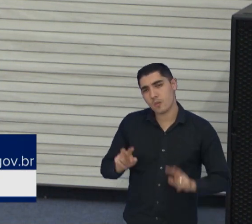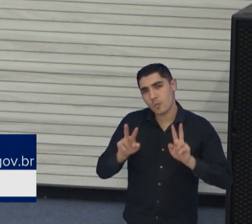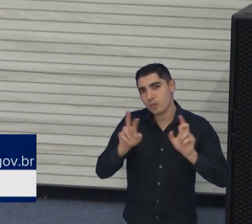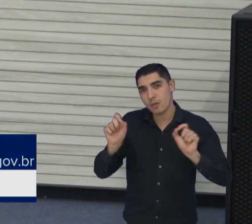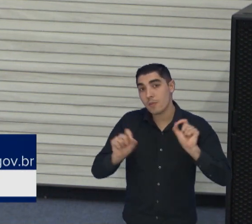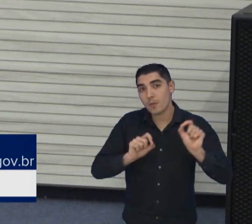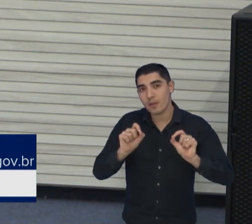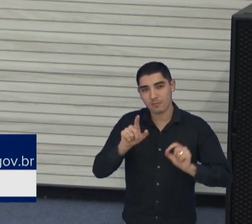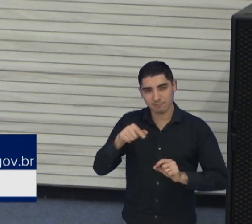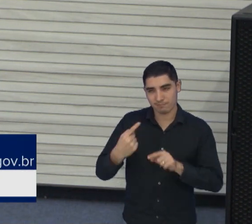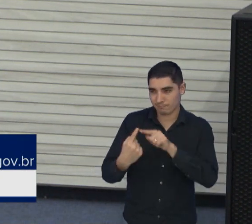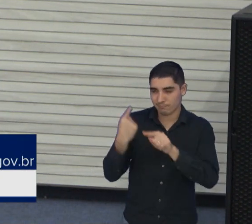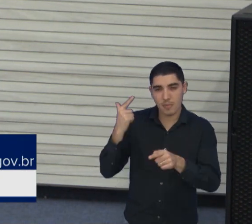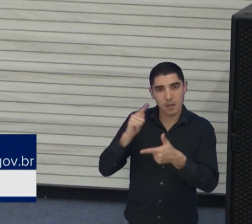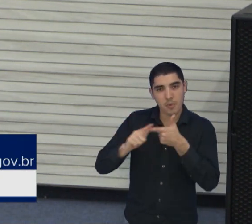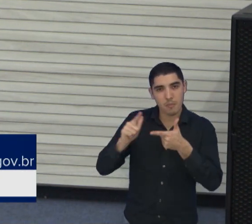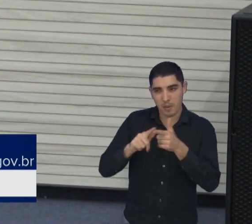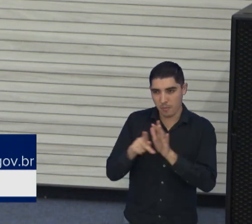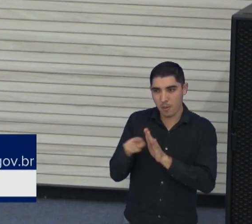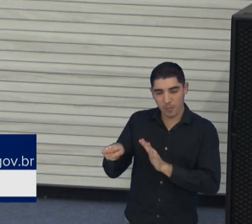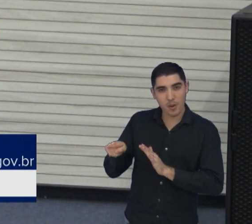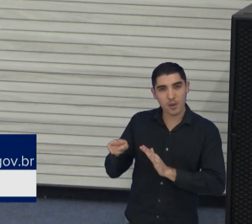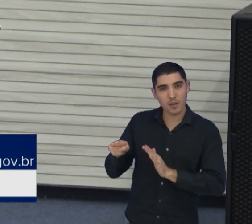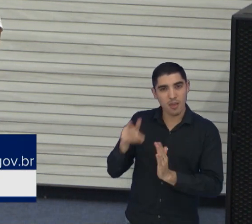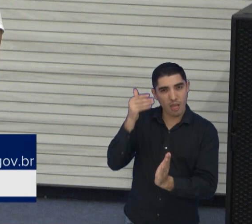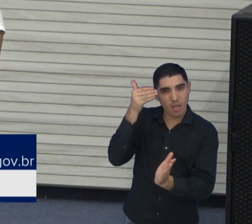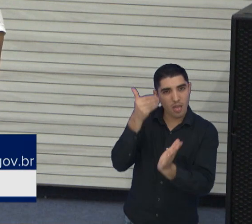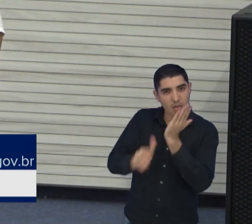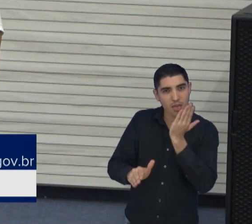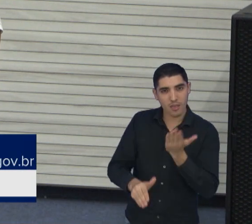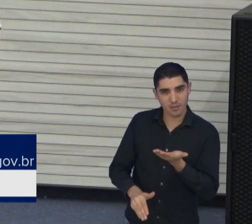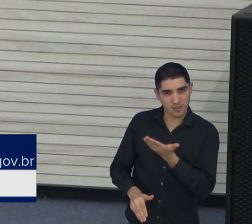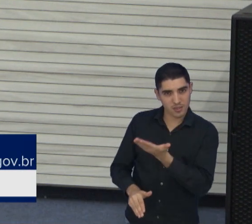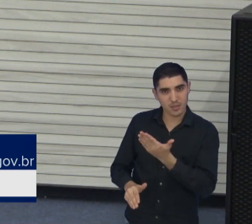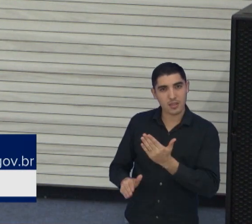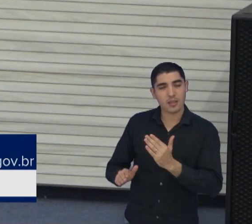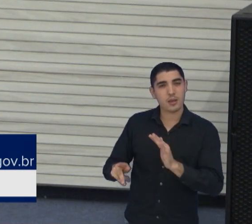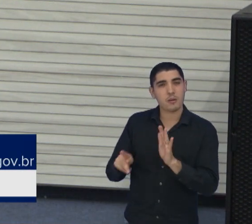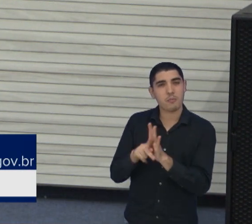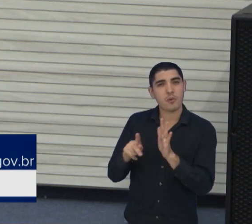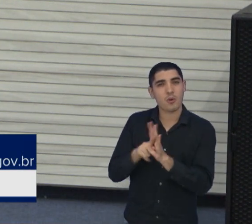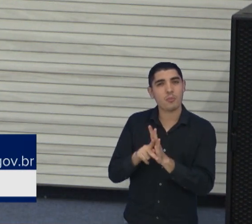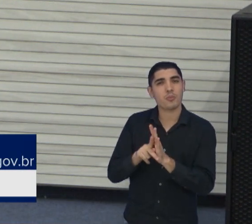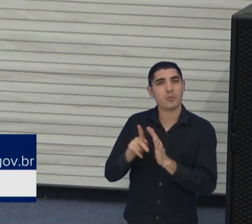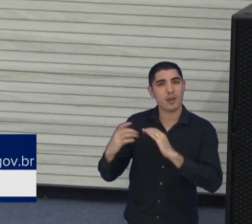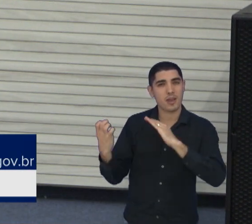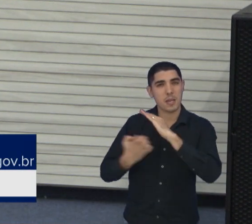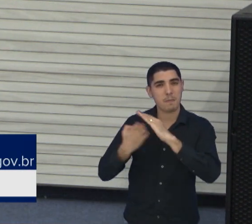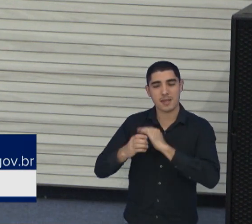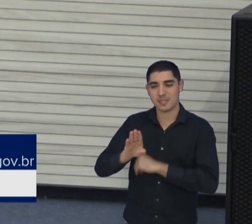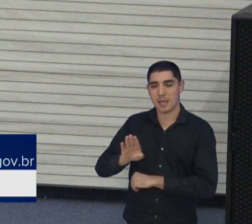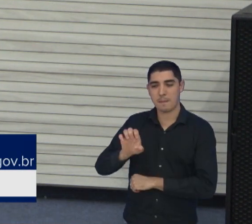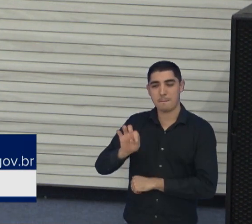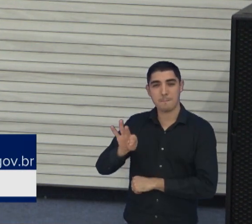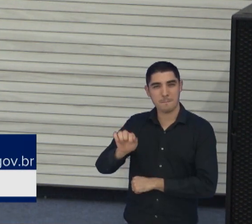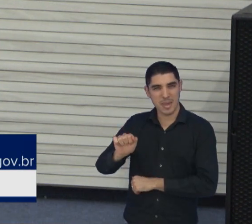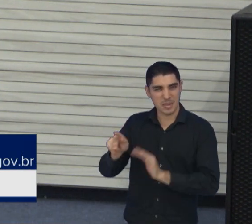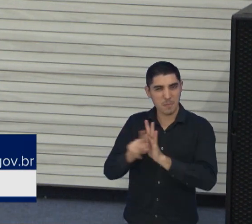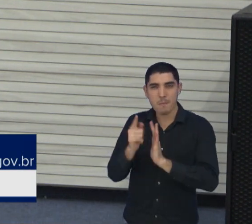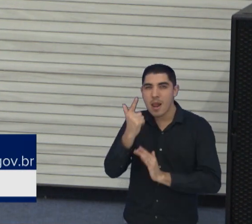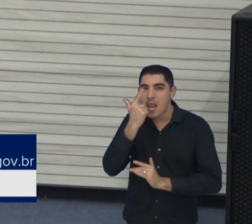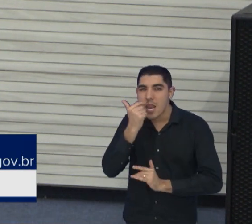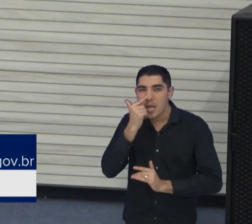sobre o problema da demissão por justa causa da Beta. Nós tivemos hoje uma